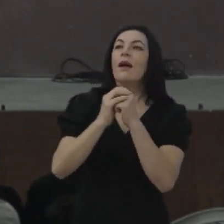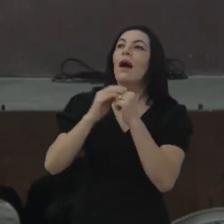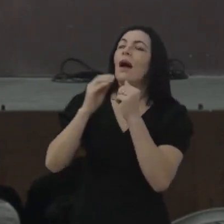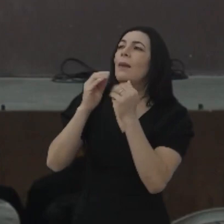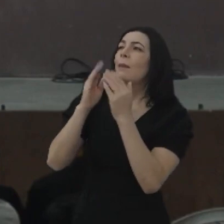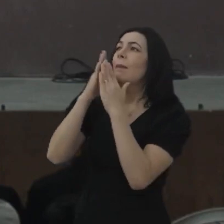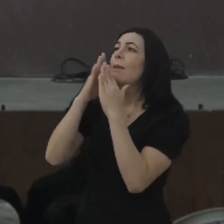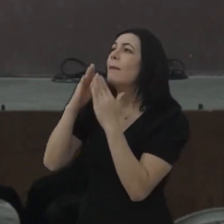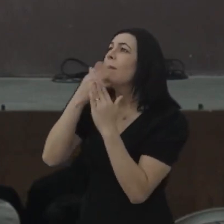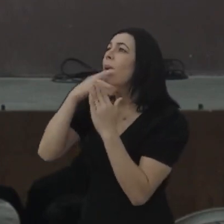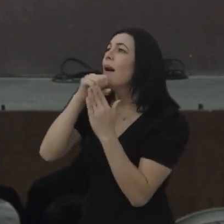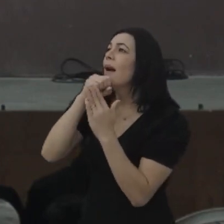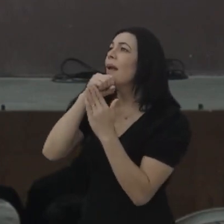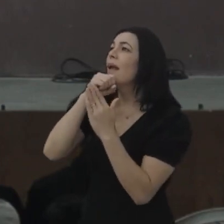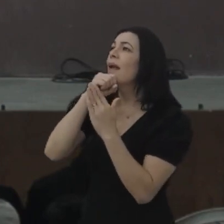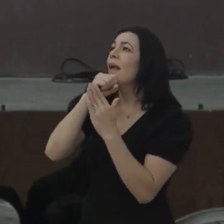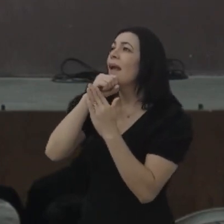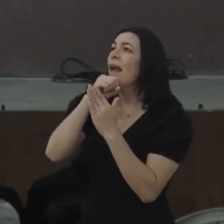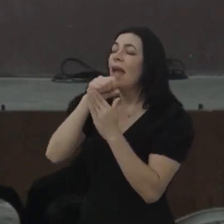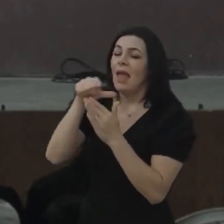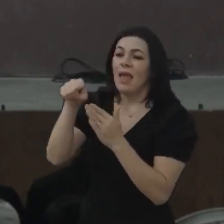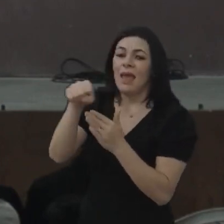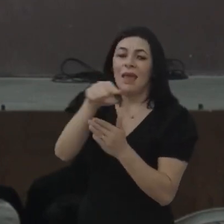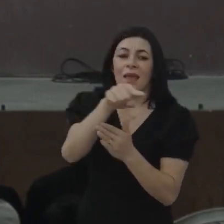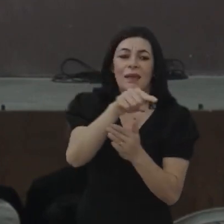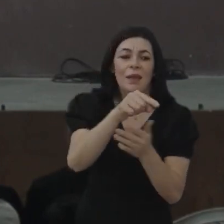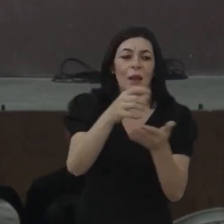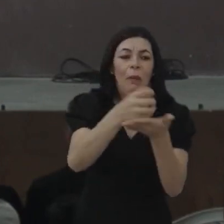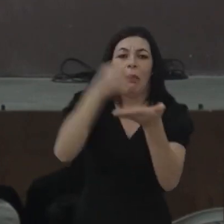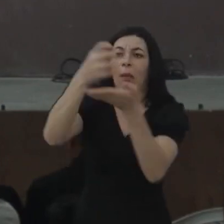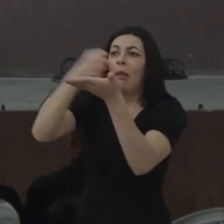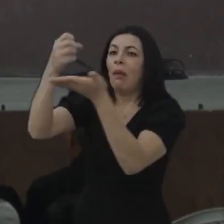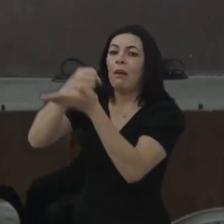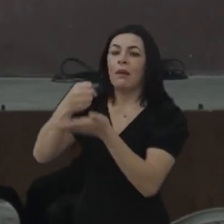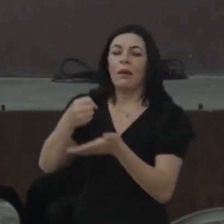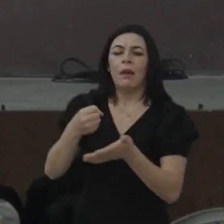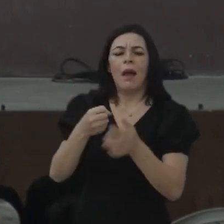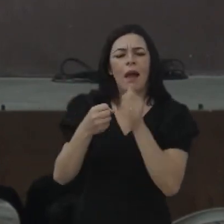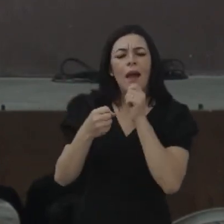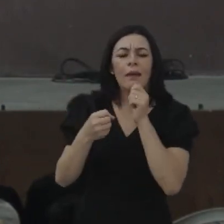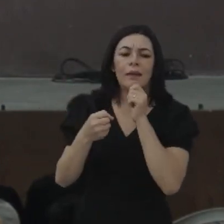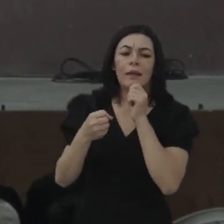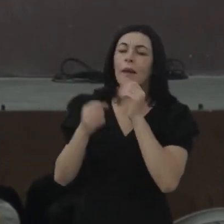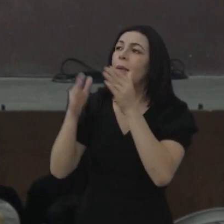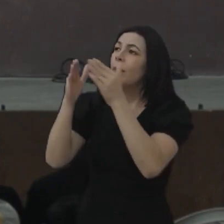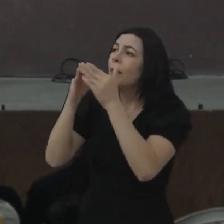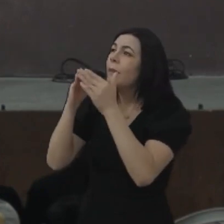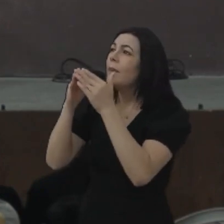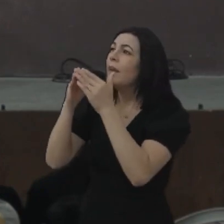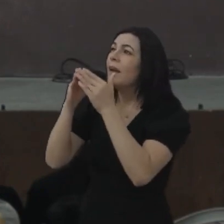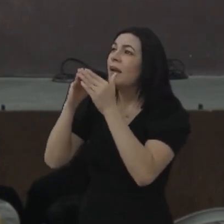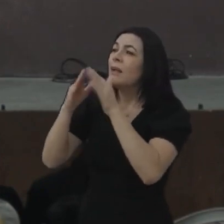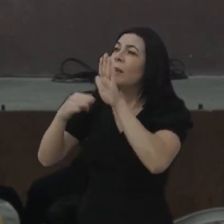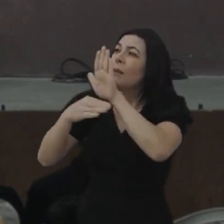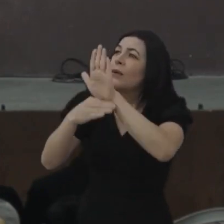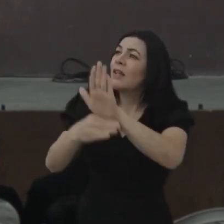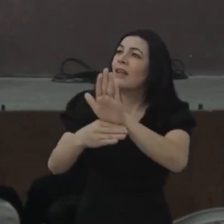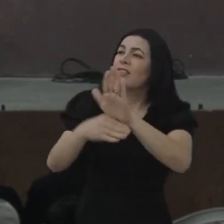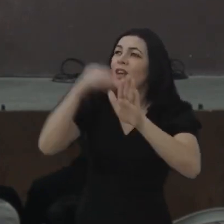mundo. Jesus não quer que a gente saia do mundo, mas ele diz, mas eu peço que os livre do mal.